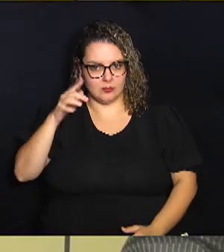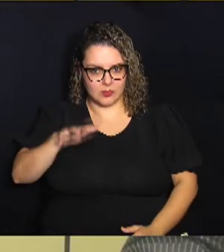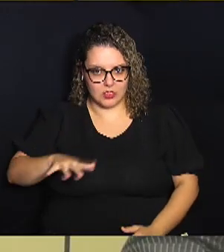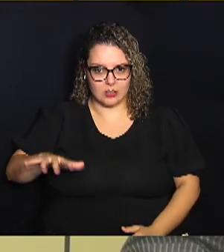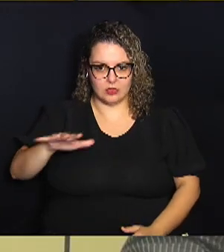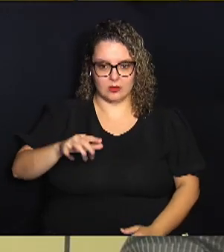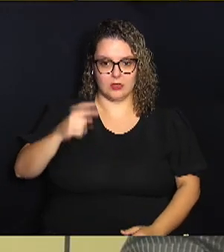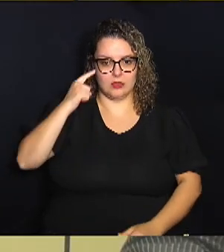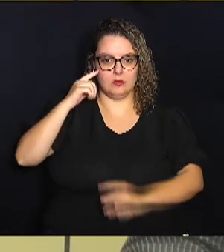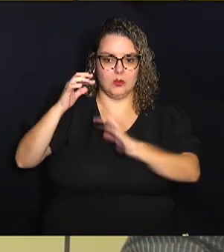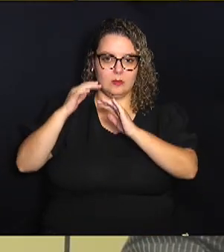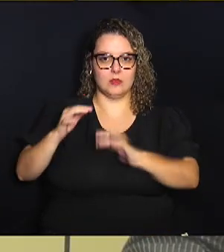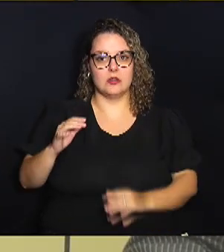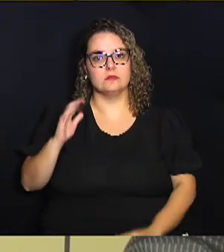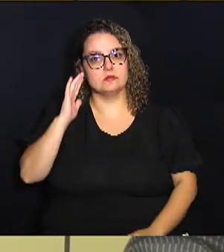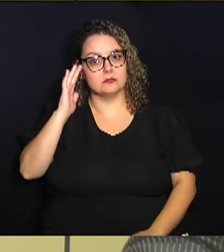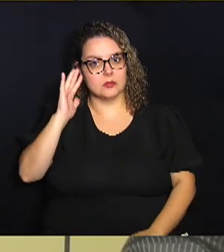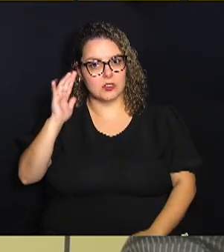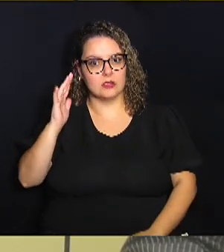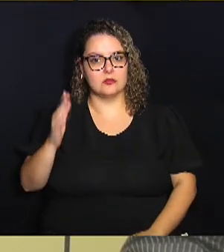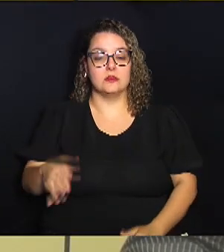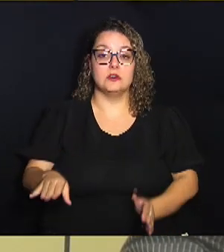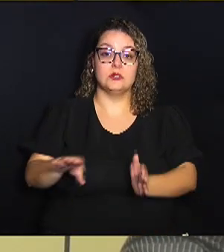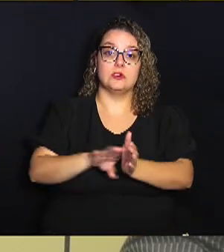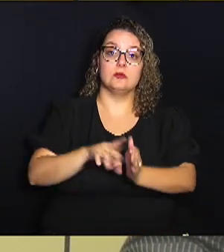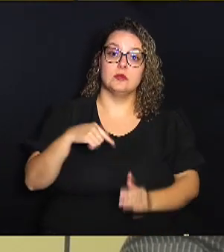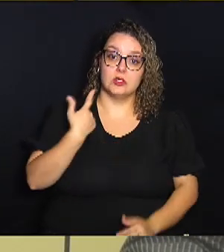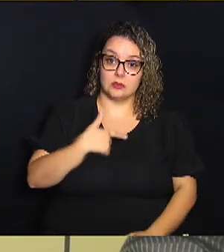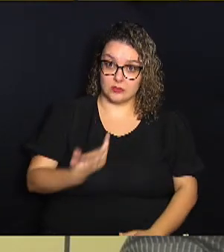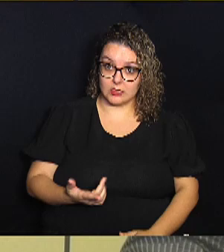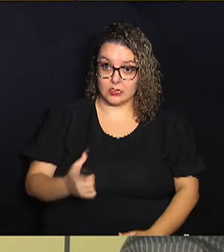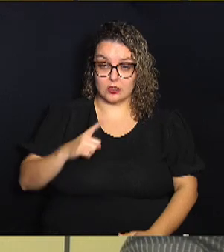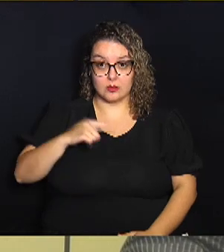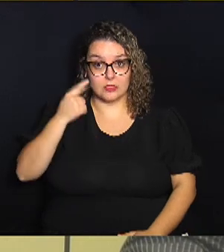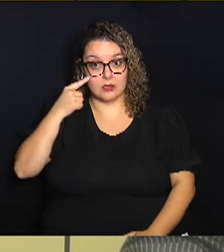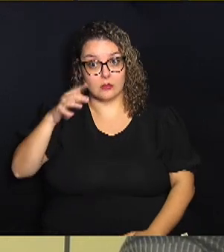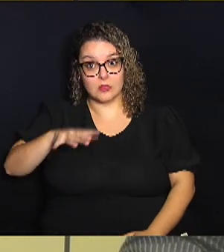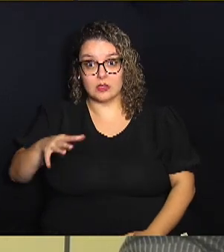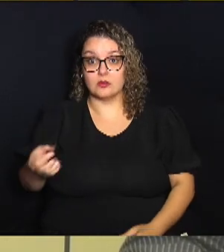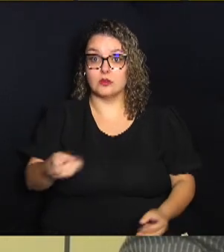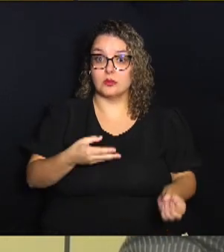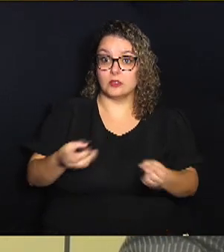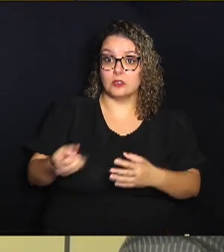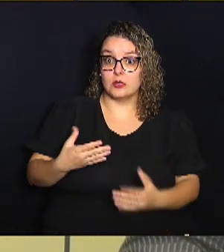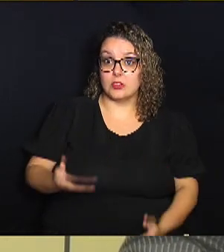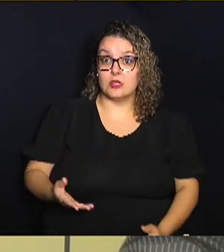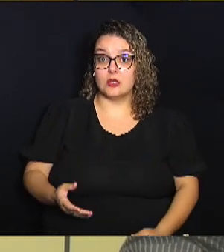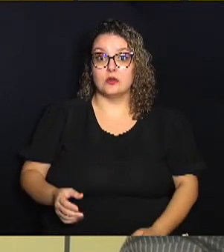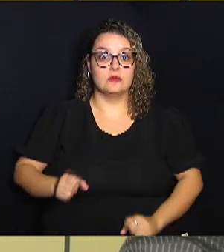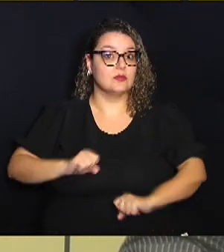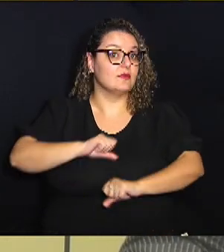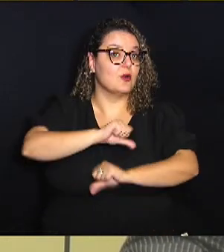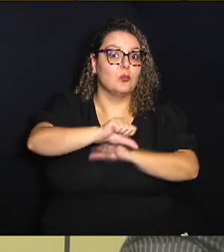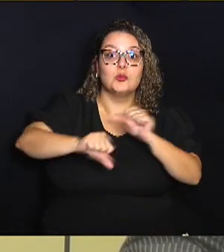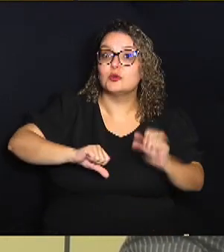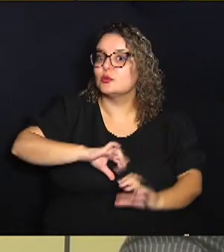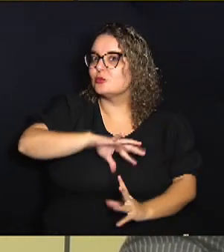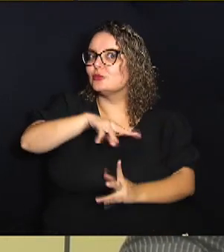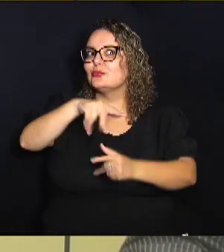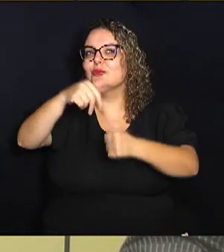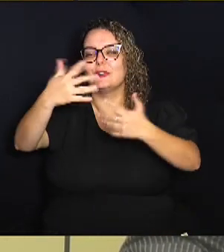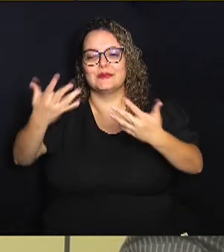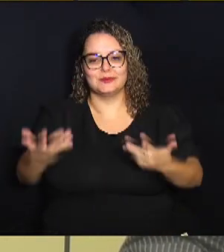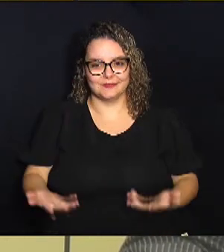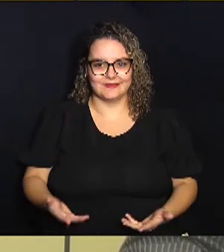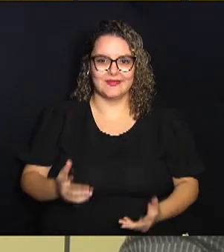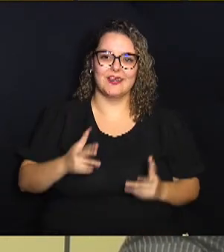ele pensou, que ele imaginou, e ele chega pra gente e fala, olha, eu tenho uma ideia inovadora, disruptiva, que vai mudar o mundo. Mas como a